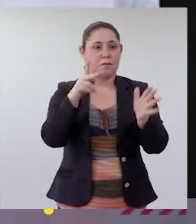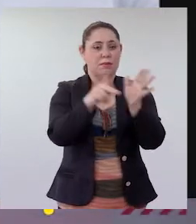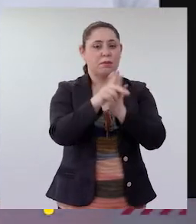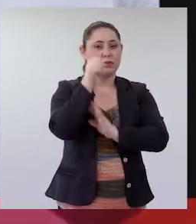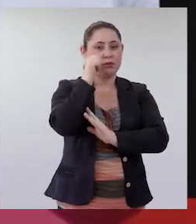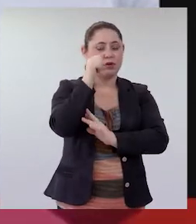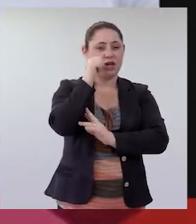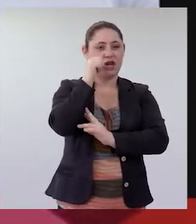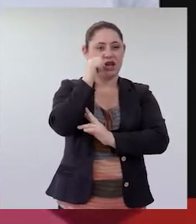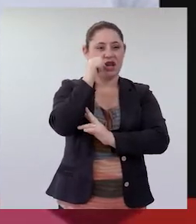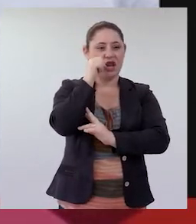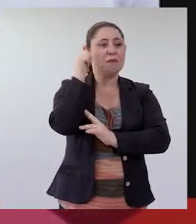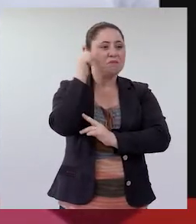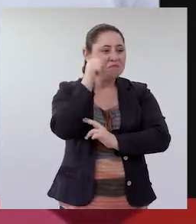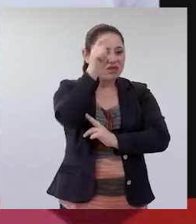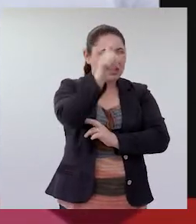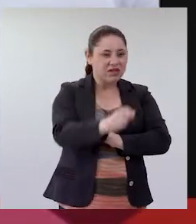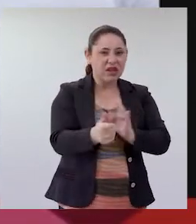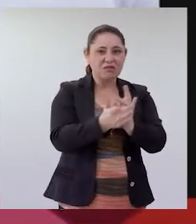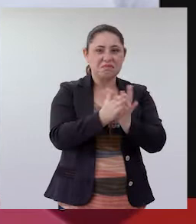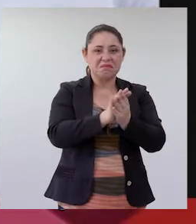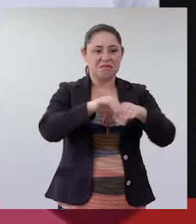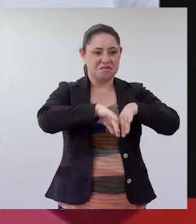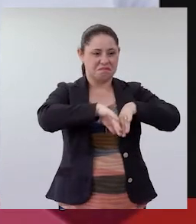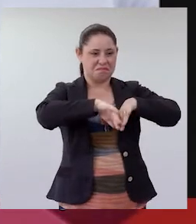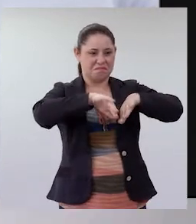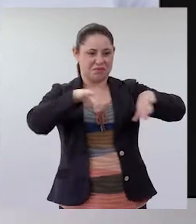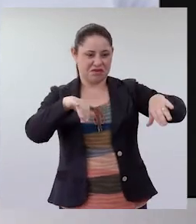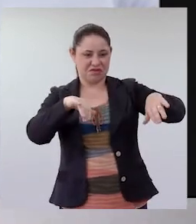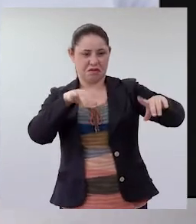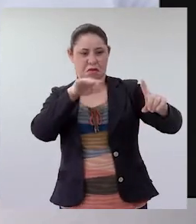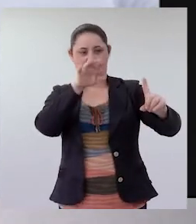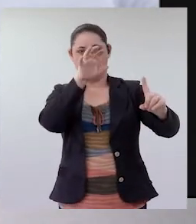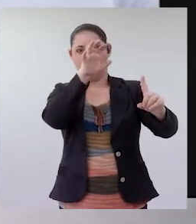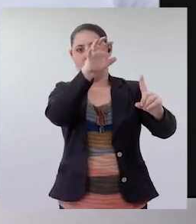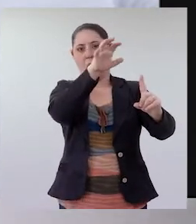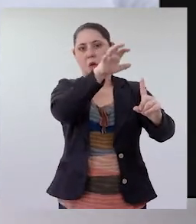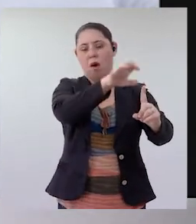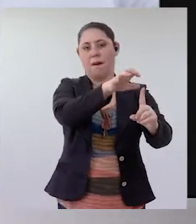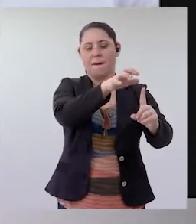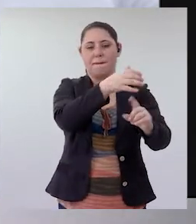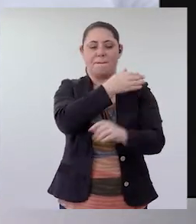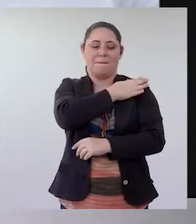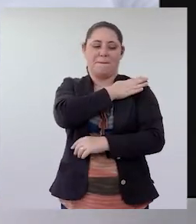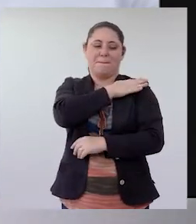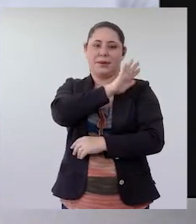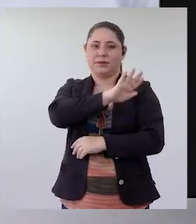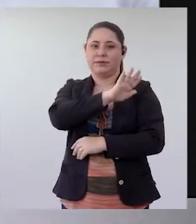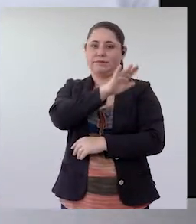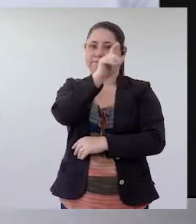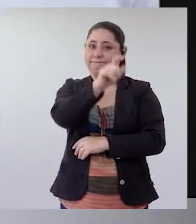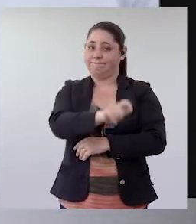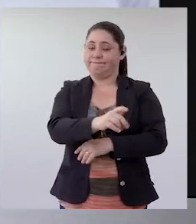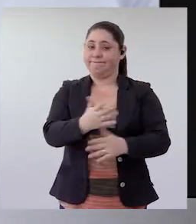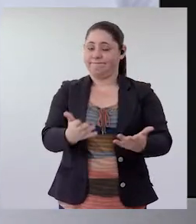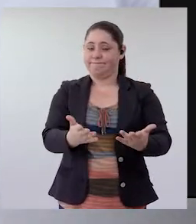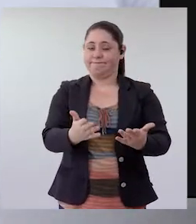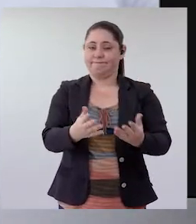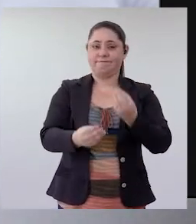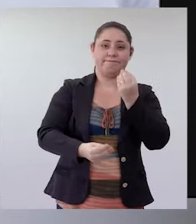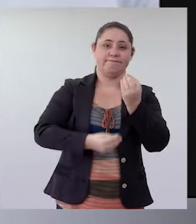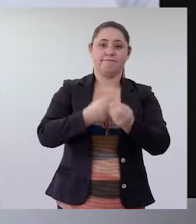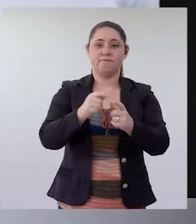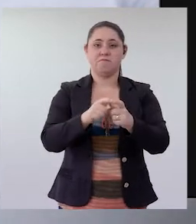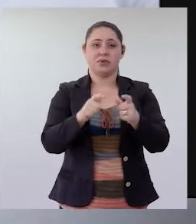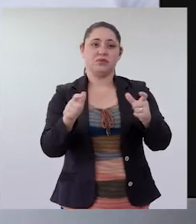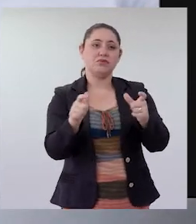mulher, né, a mulher divorciada. Era muito estigmatizada, preconceitos, né? E que, de algum modo, em